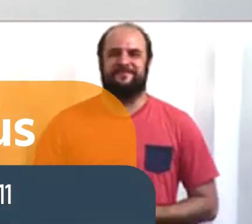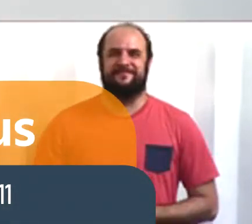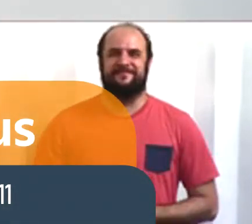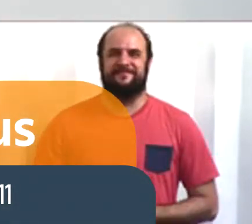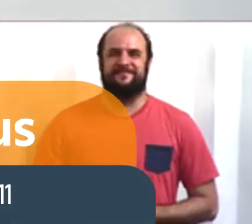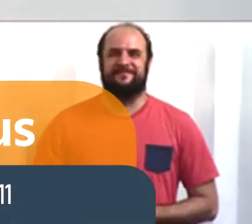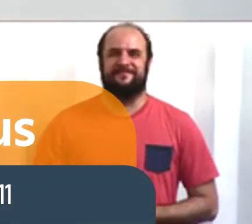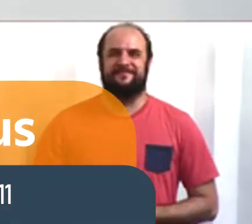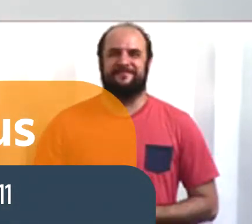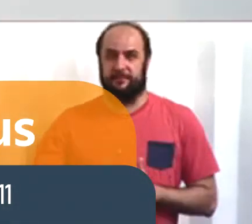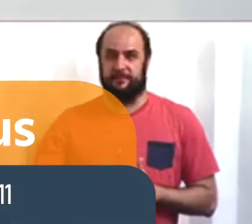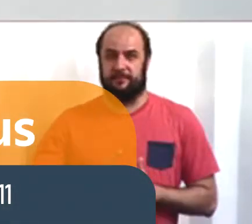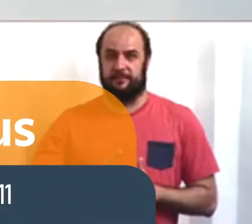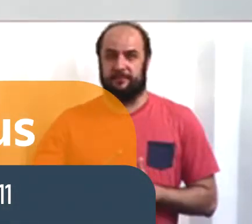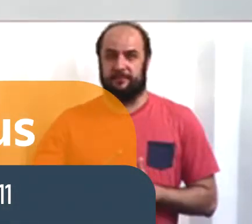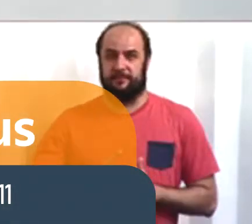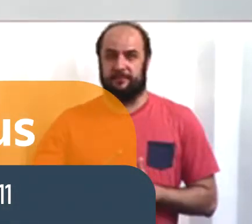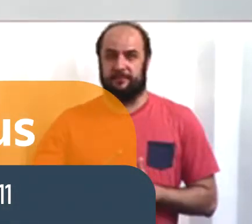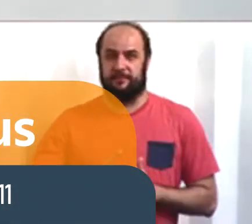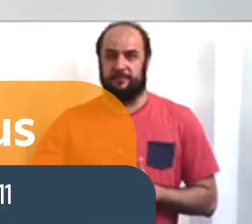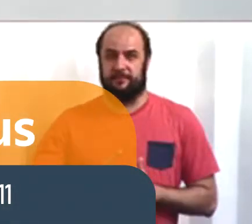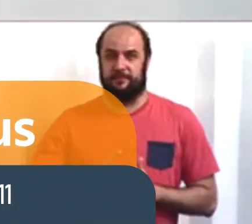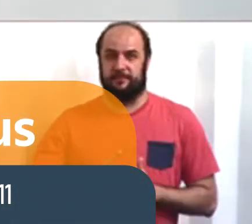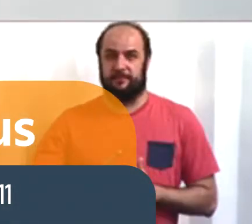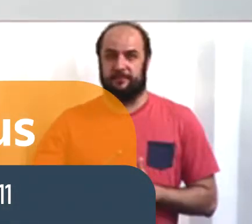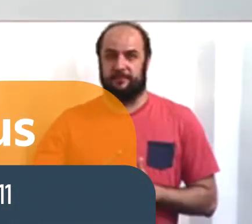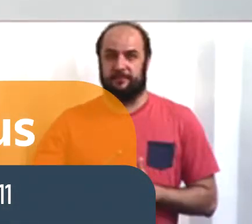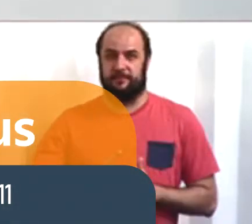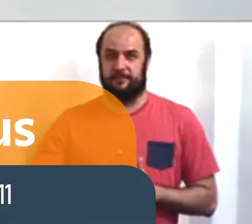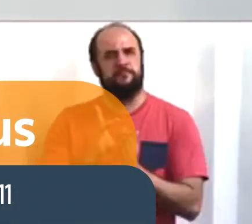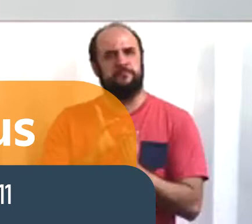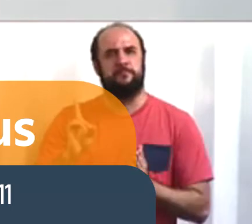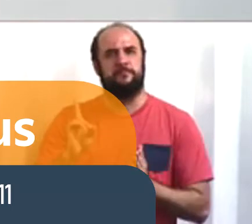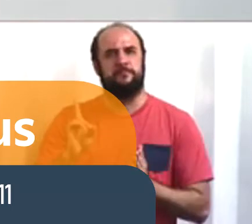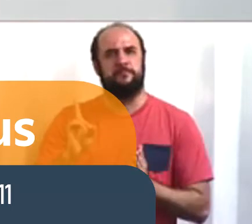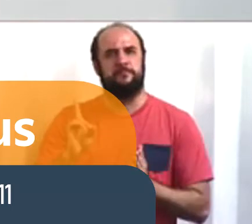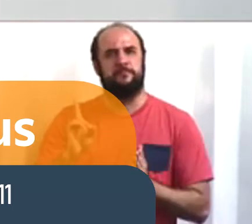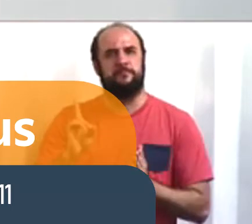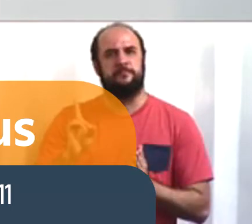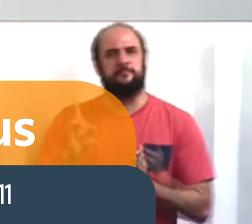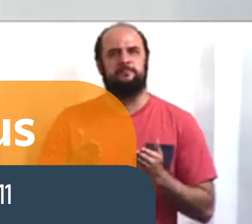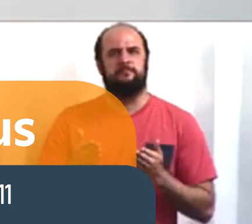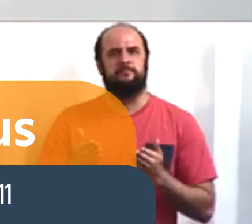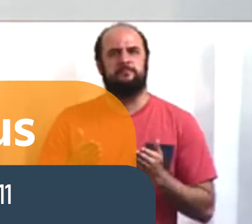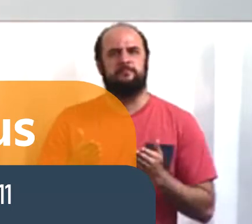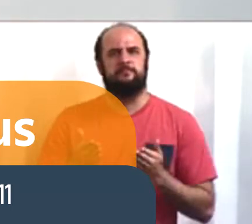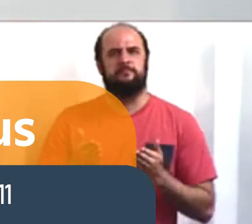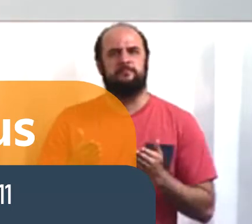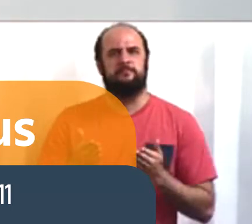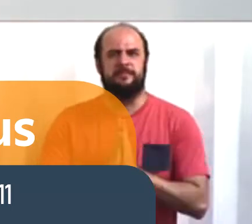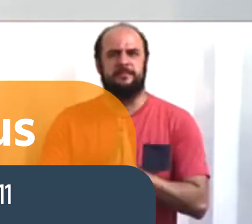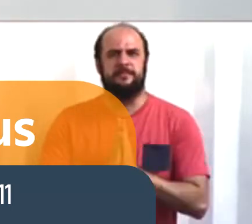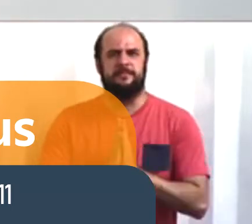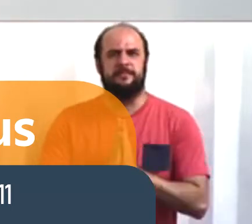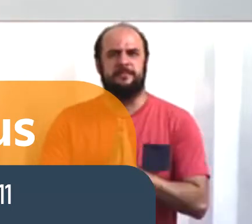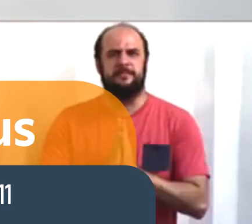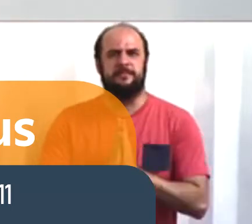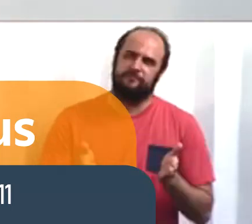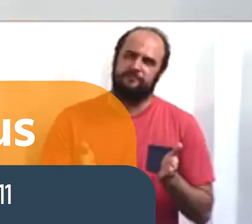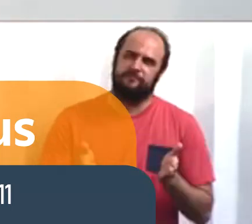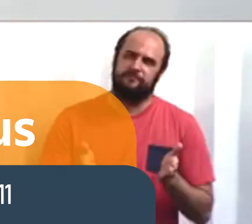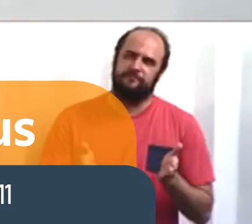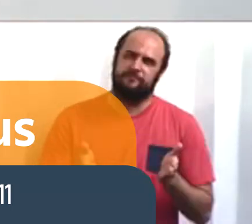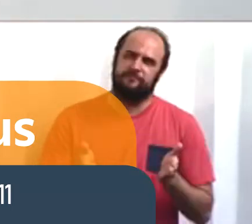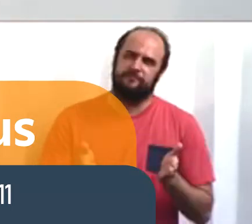Antes de meditarmos na palavra de Deus hoje, eu gostaria de dedicar um instante de intercessão por um